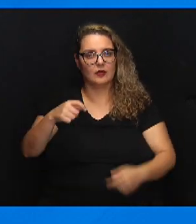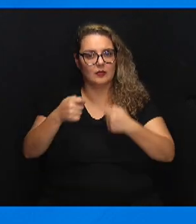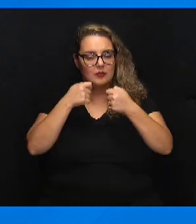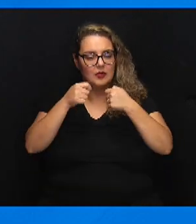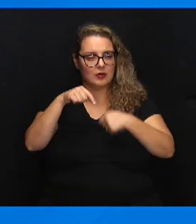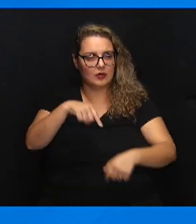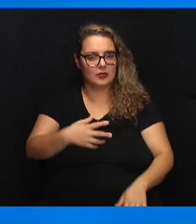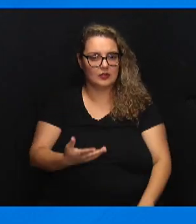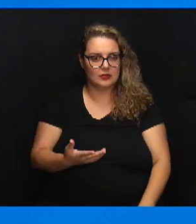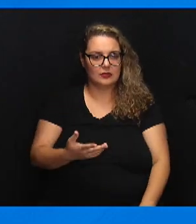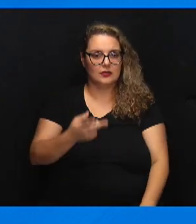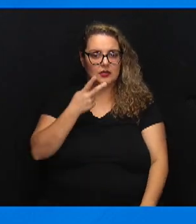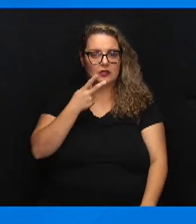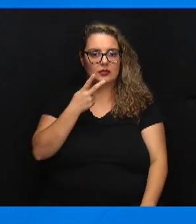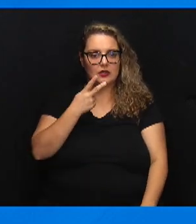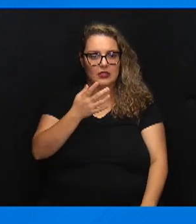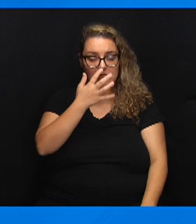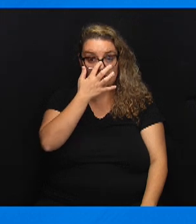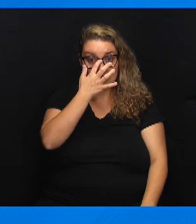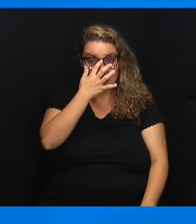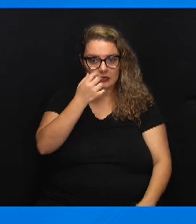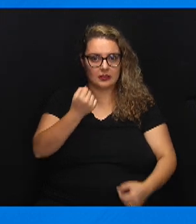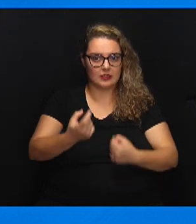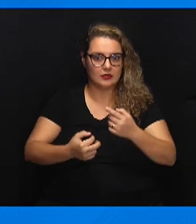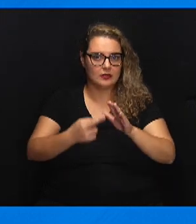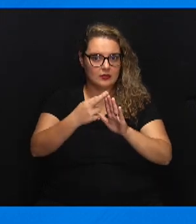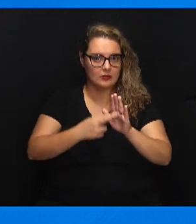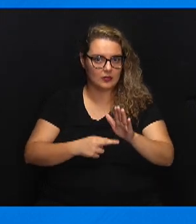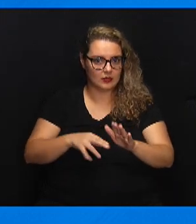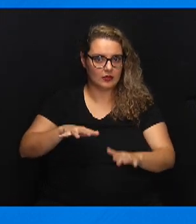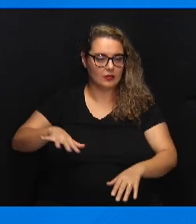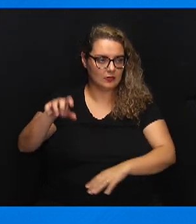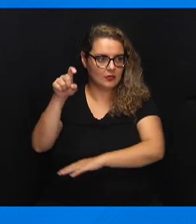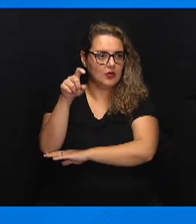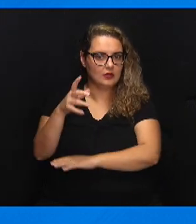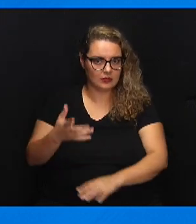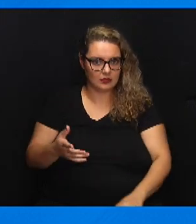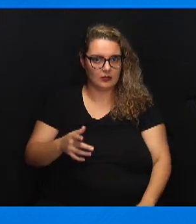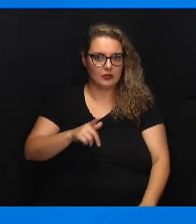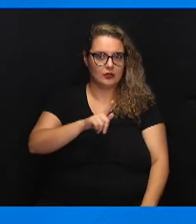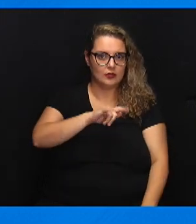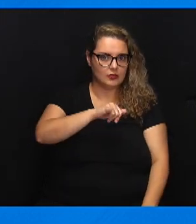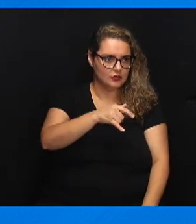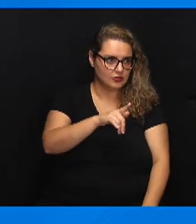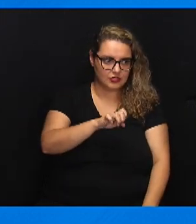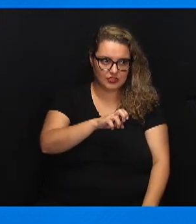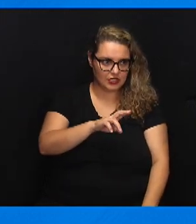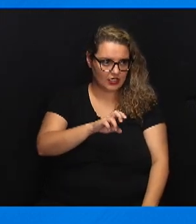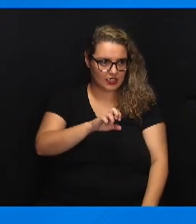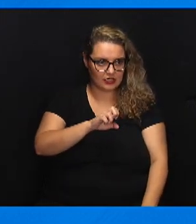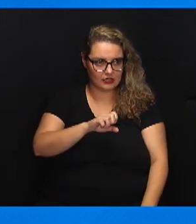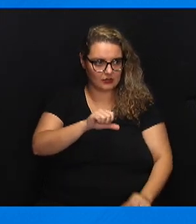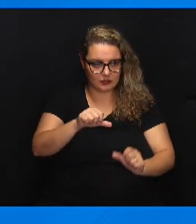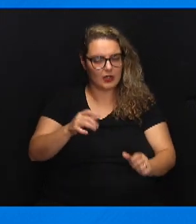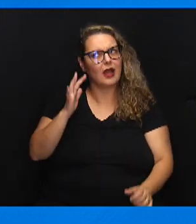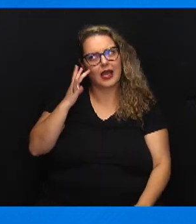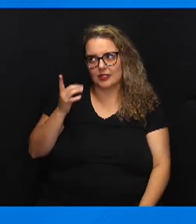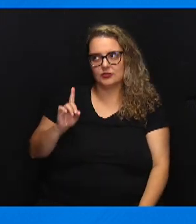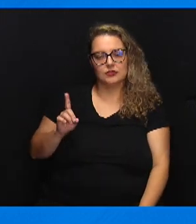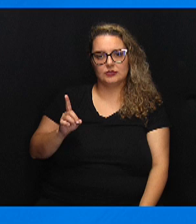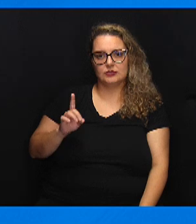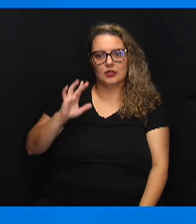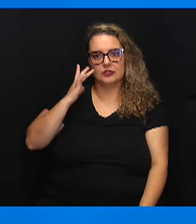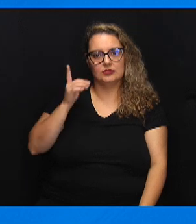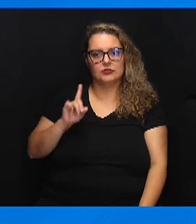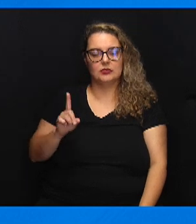aqui que disseram que alguns roteiros lá em Barão tinham mudado, mas o Jeg não mudou, então. Acho que não. Tá. Acho que